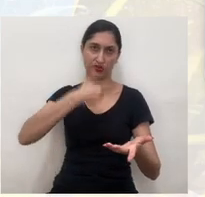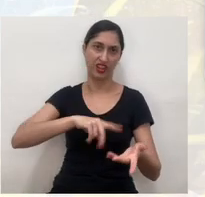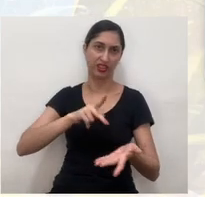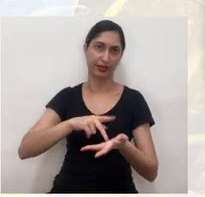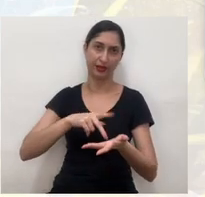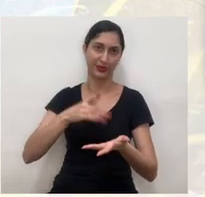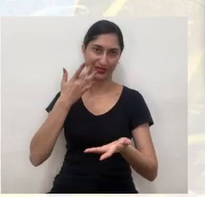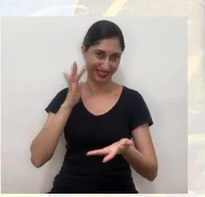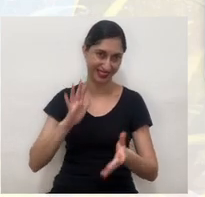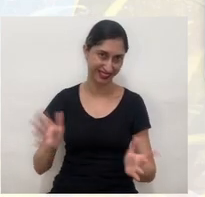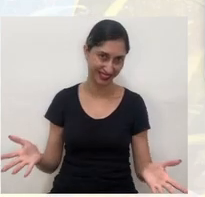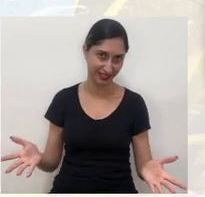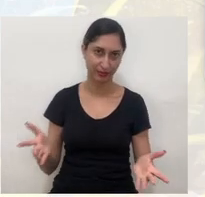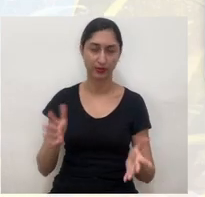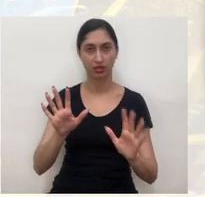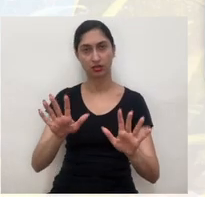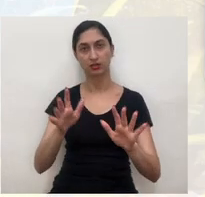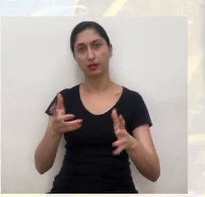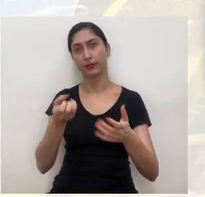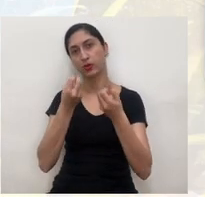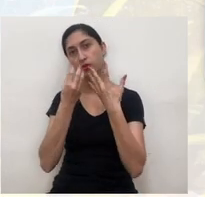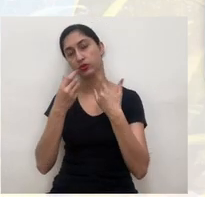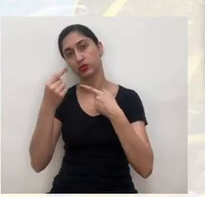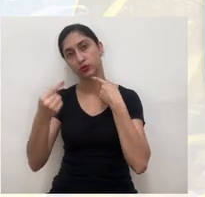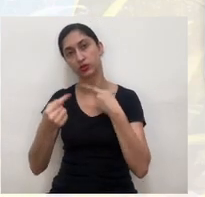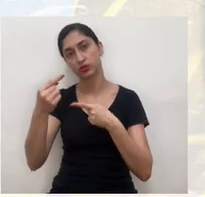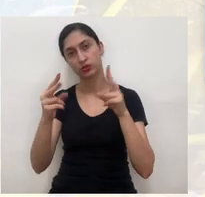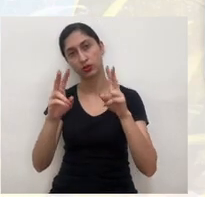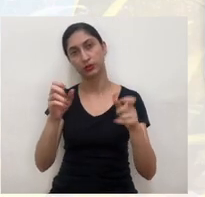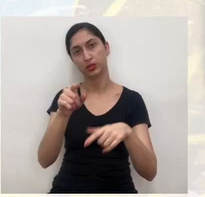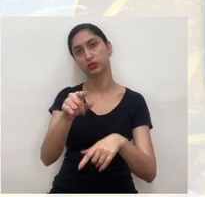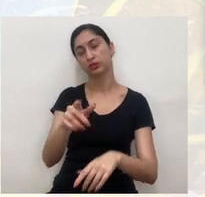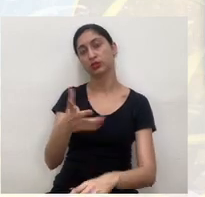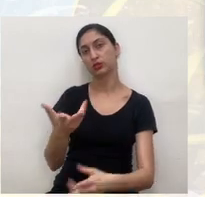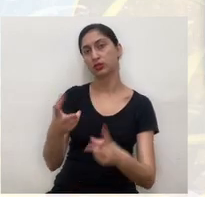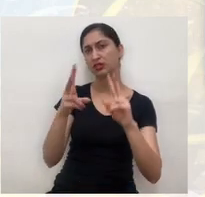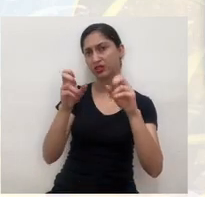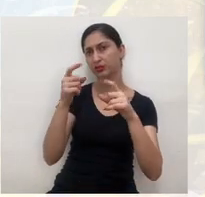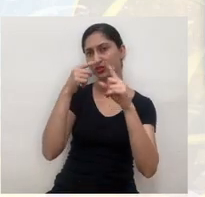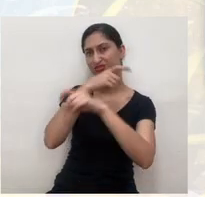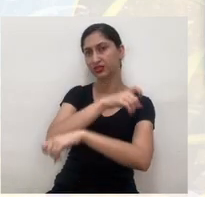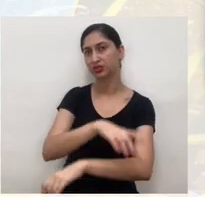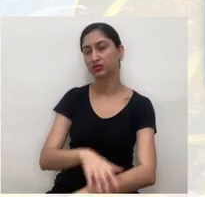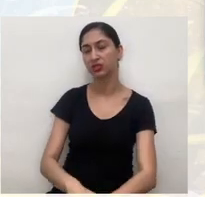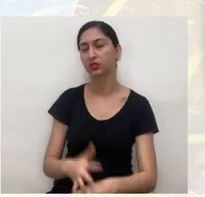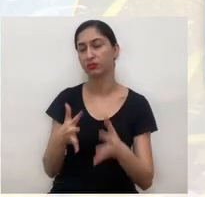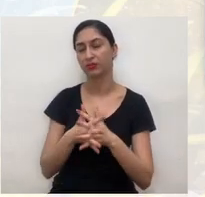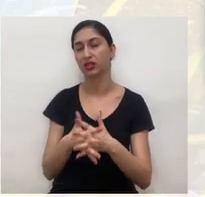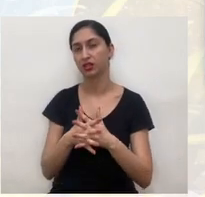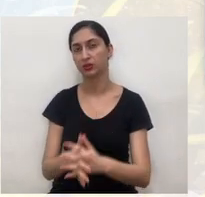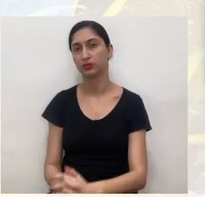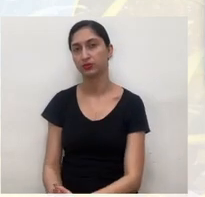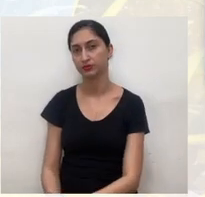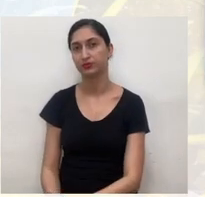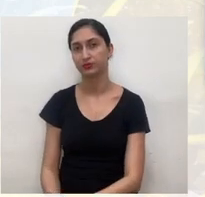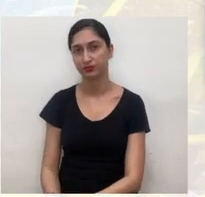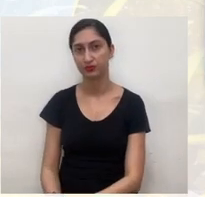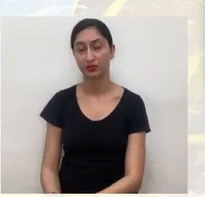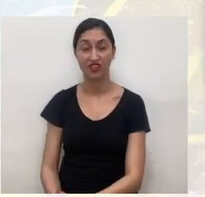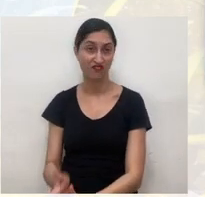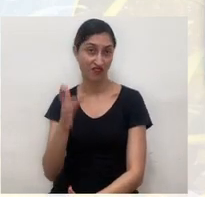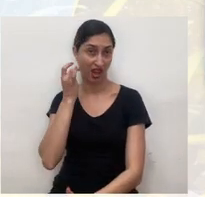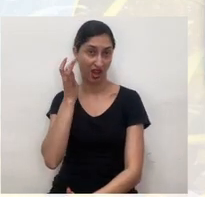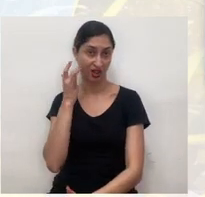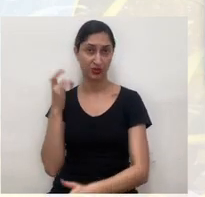discutir esse assunto, porque é um assunto difícil e complicado de fazer. É muito fácil eu chegar e